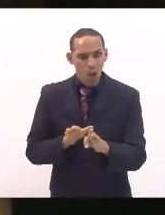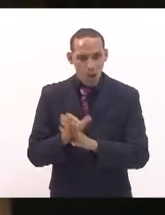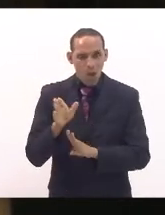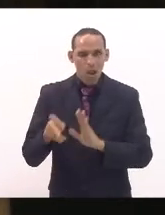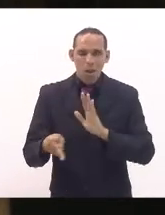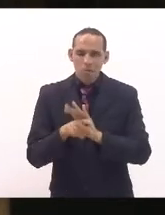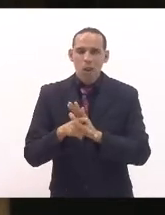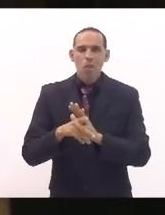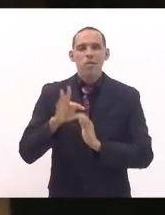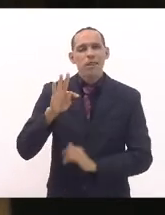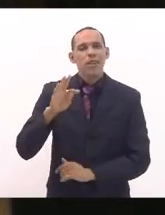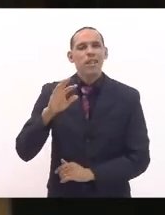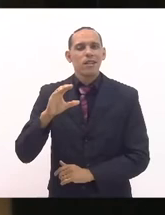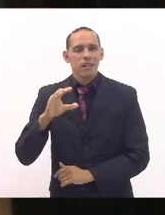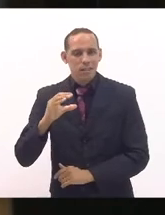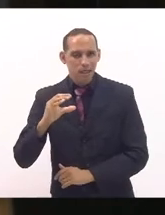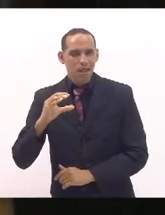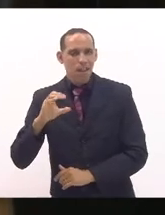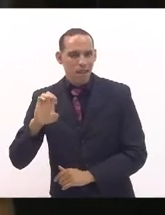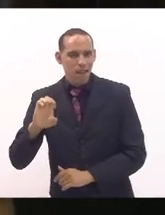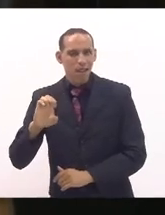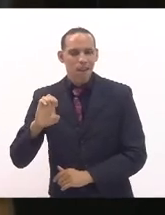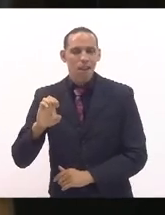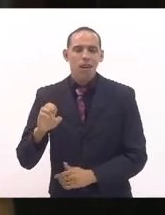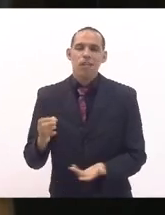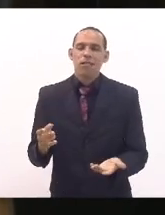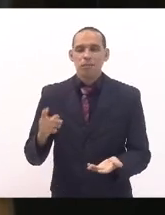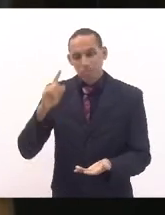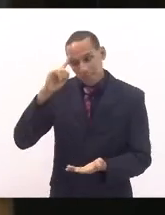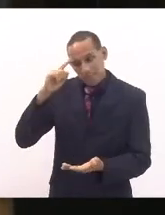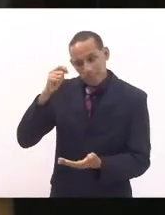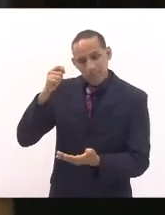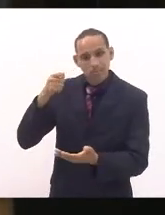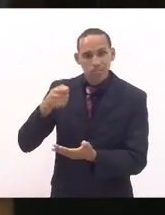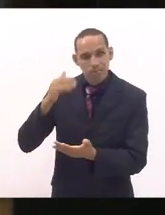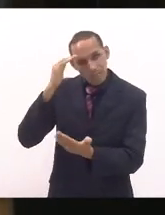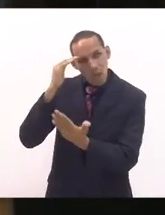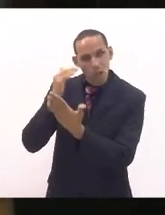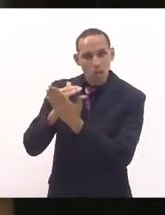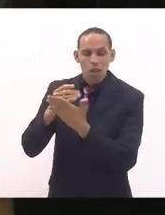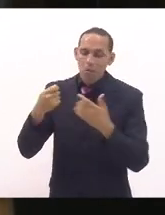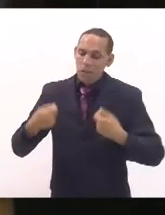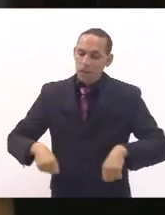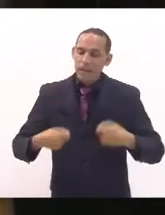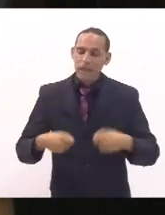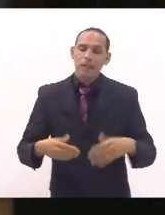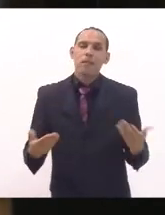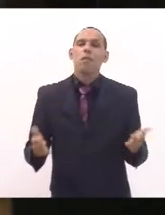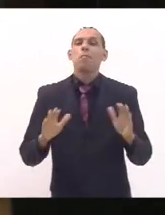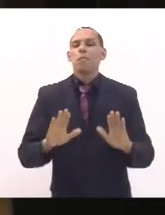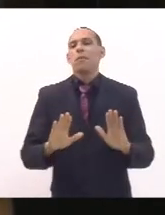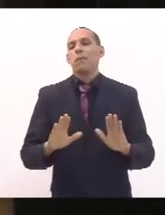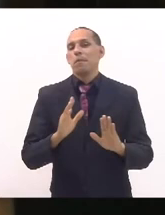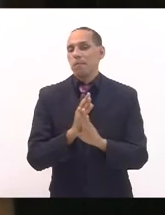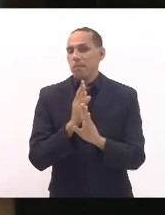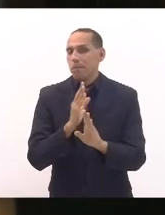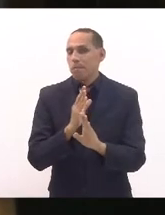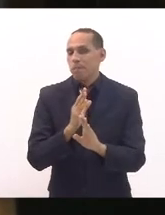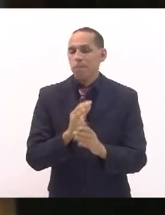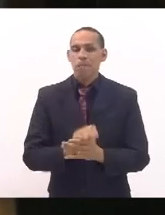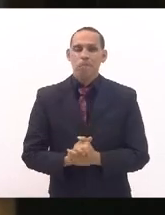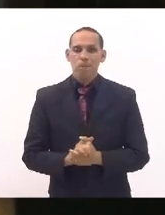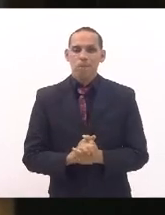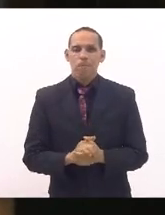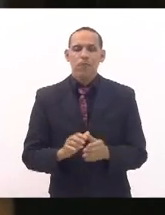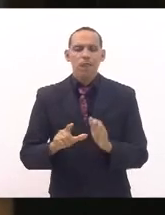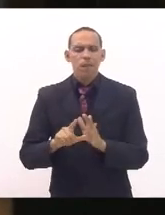Tribunal de Contas do Estado, com toda certeza, deve ser observado. Porém, antes de